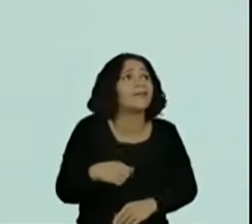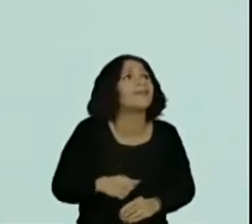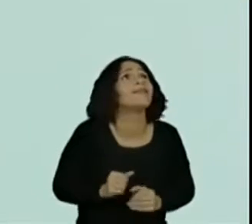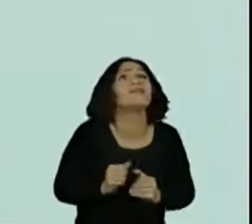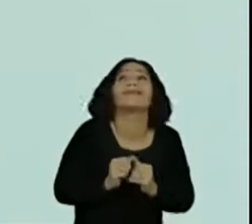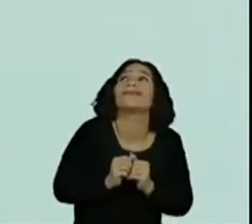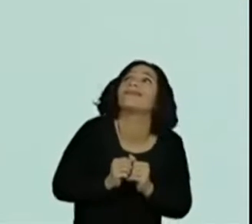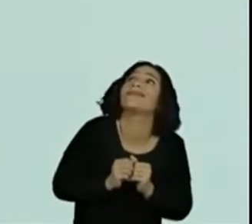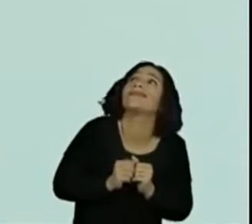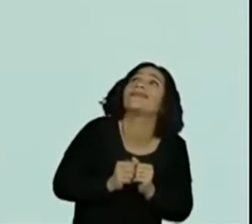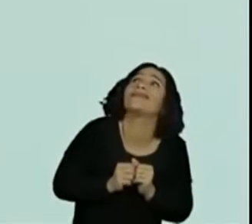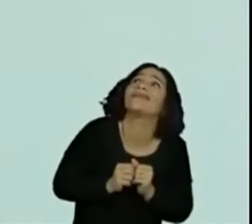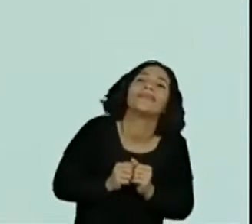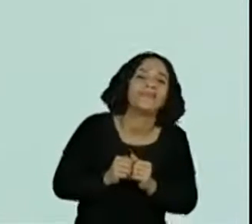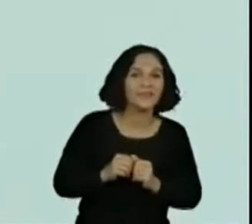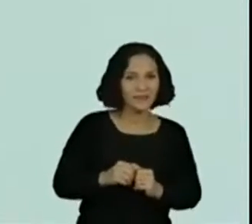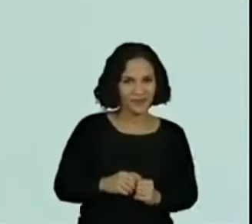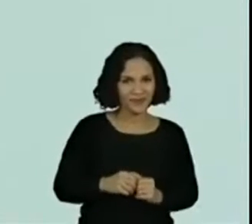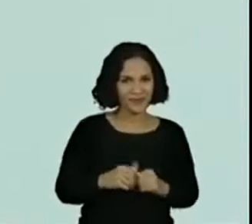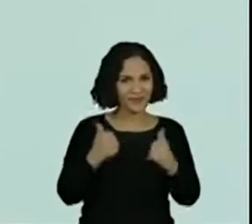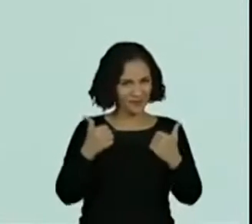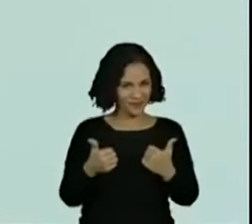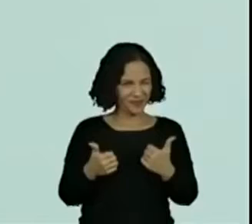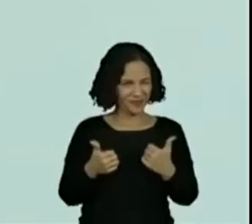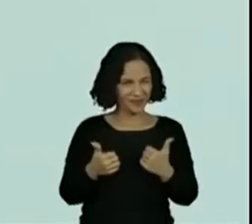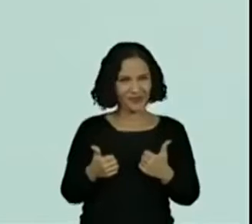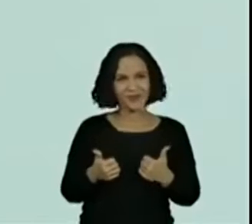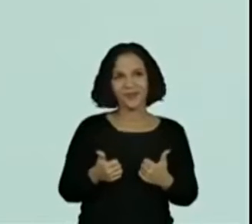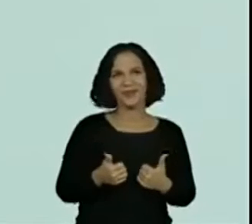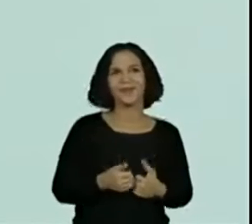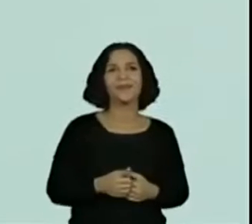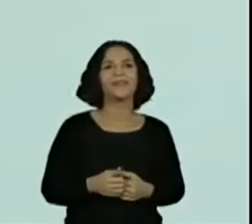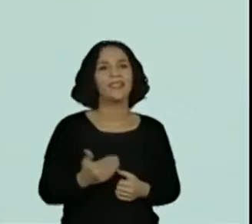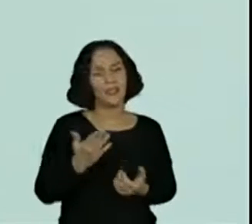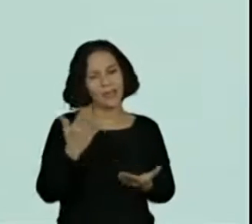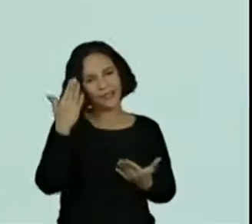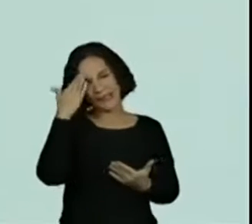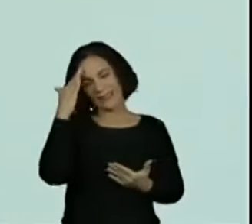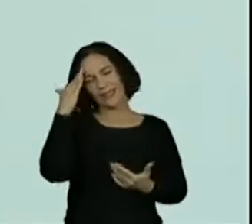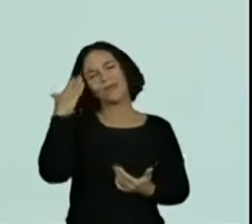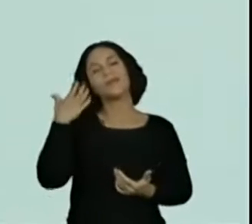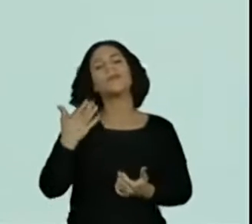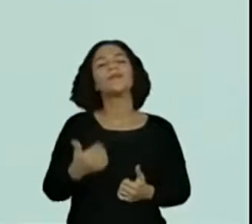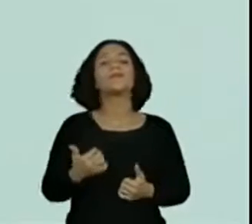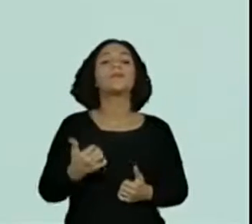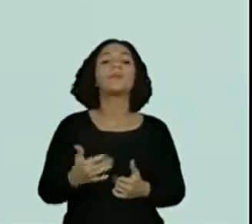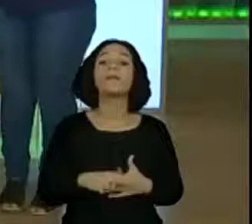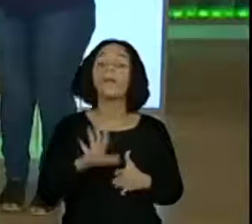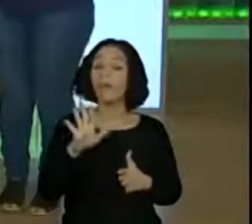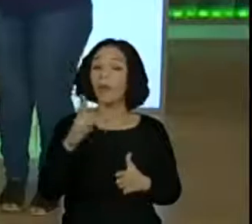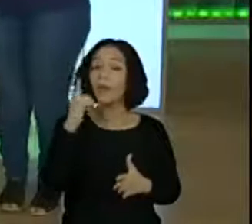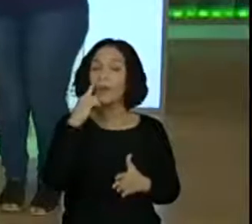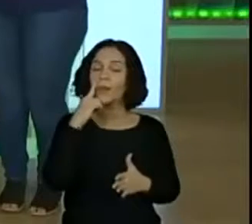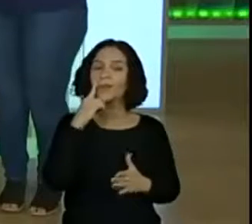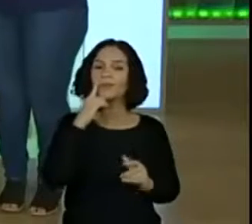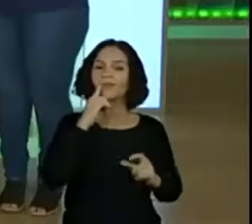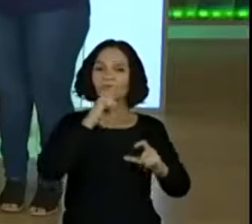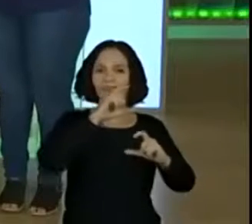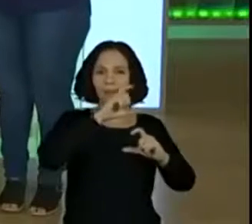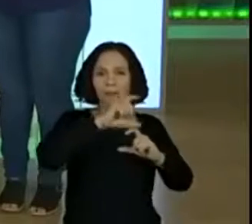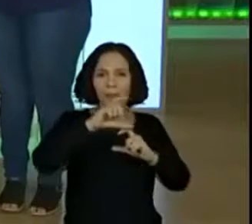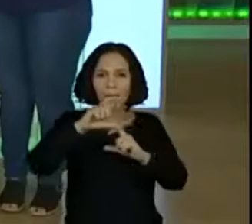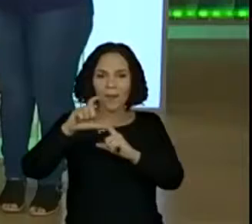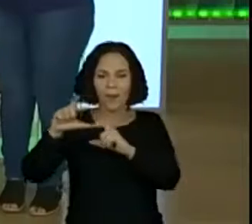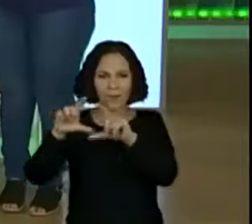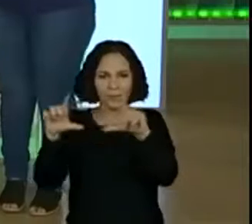dela. Muito bom, obrigada, professora Kelly, acho que agora eles entenderam. Tá, e lembrando, as tirinhas dos